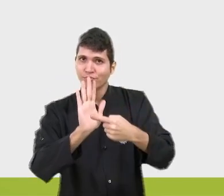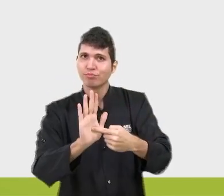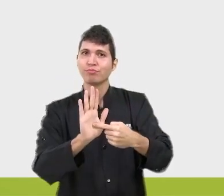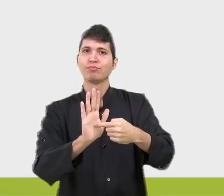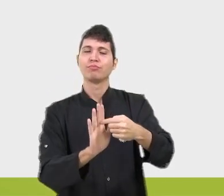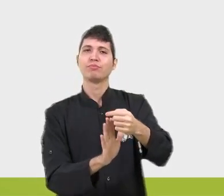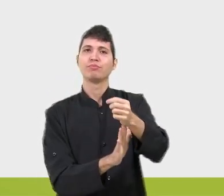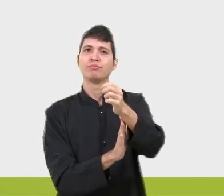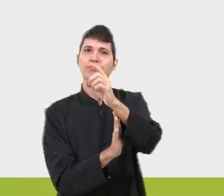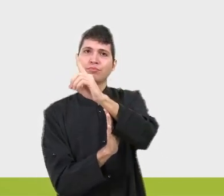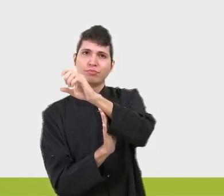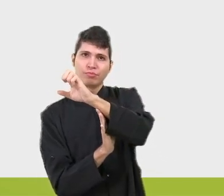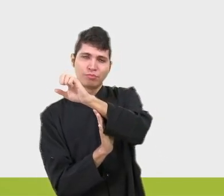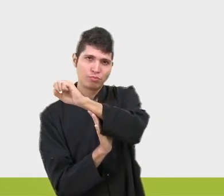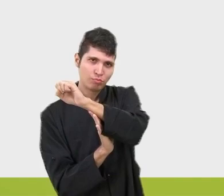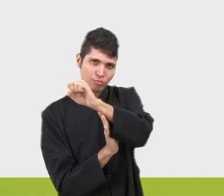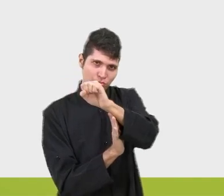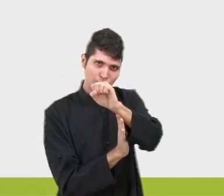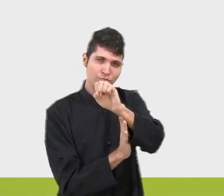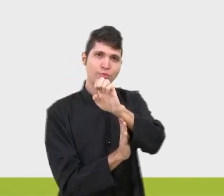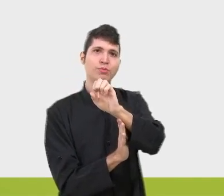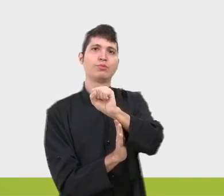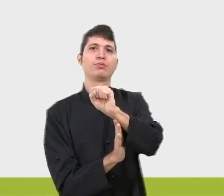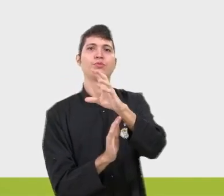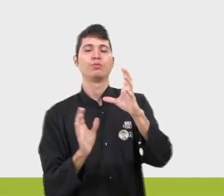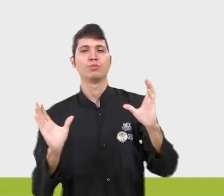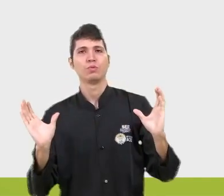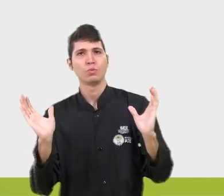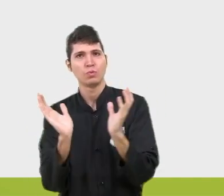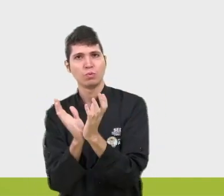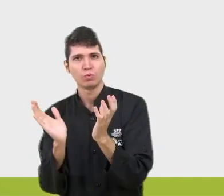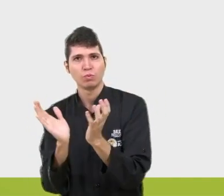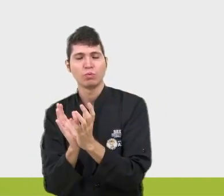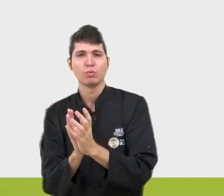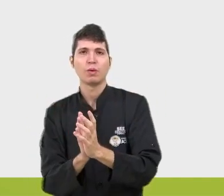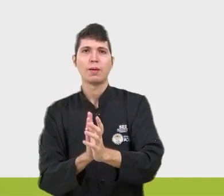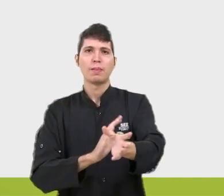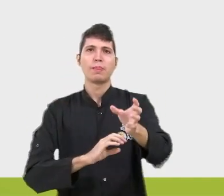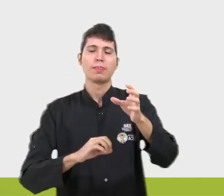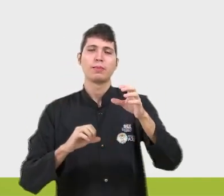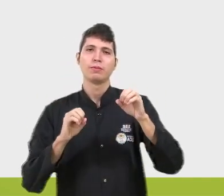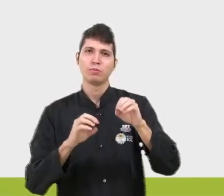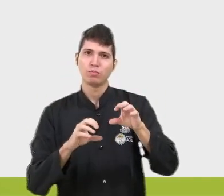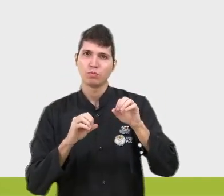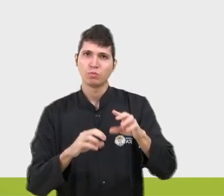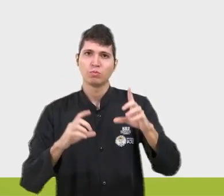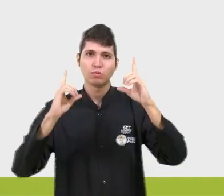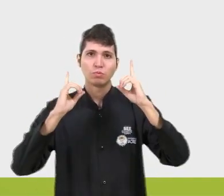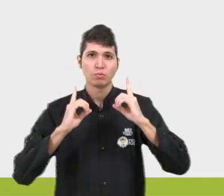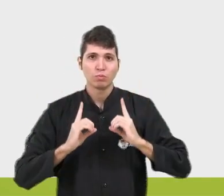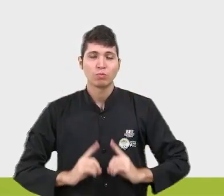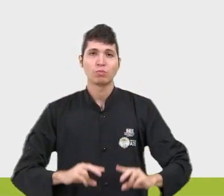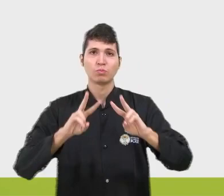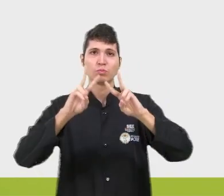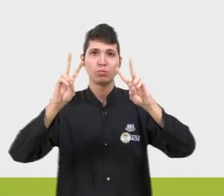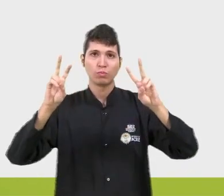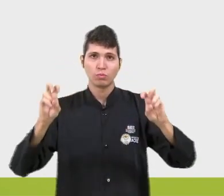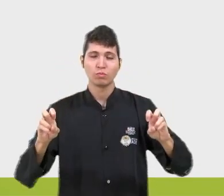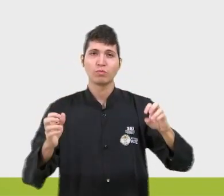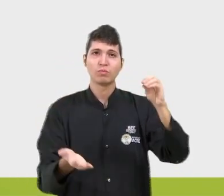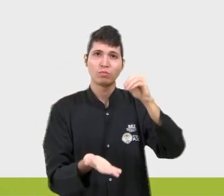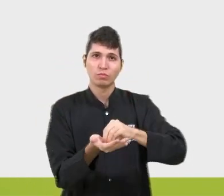Desses grupos, a educação deficiente acerca do tema e a ausência